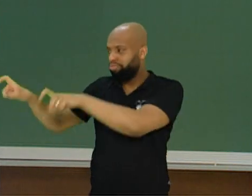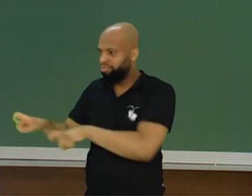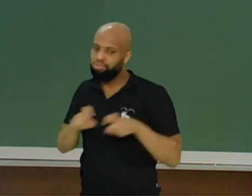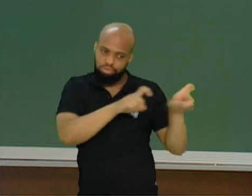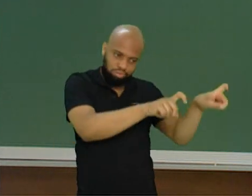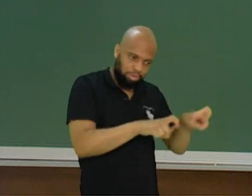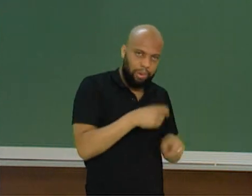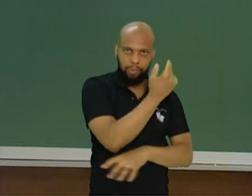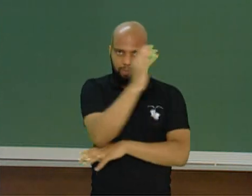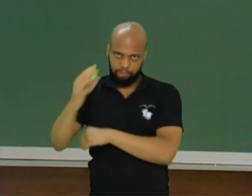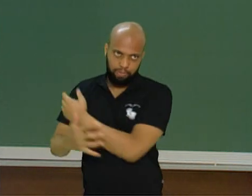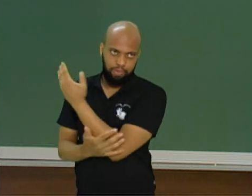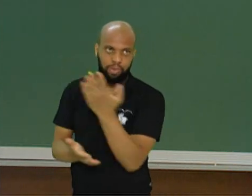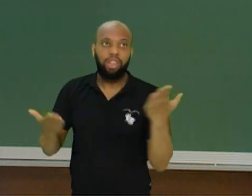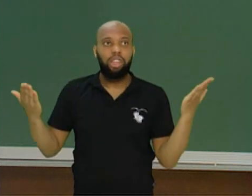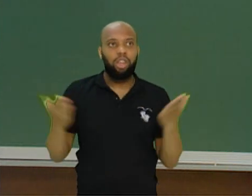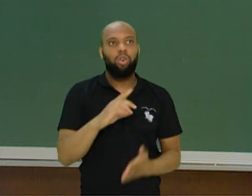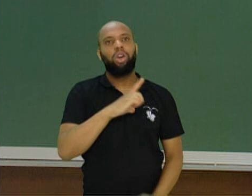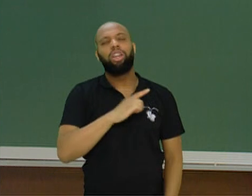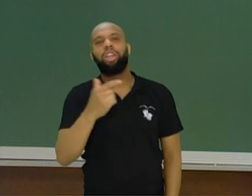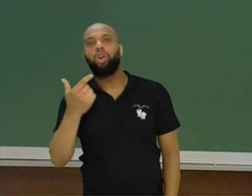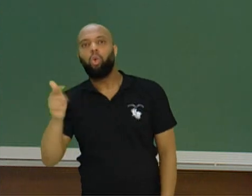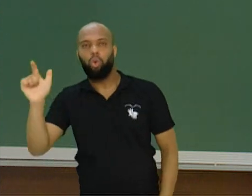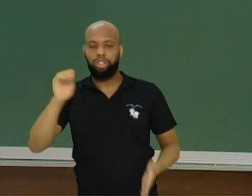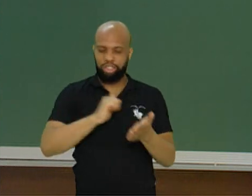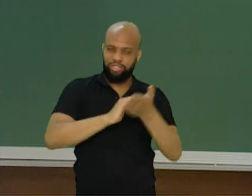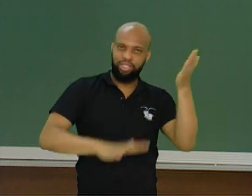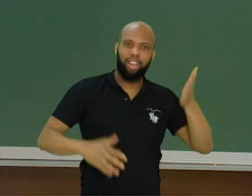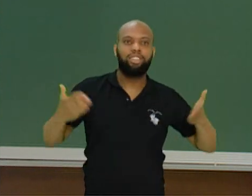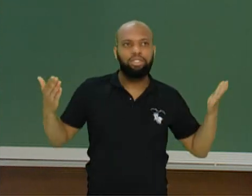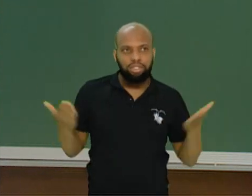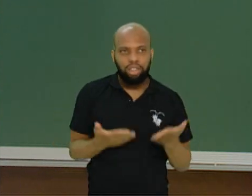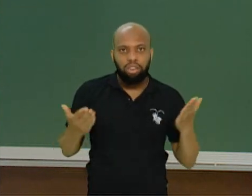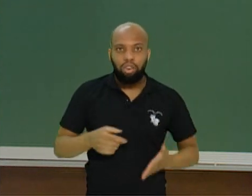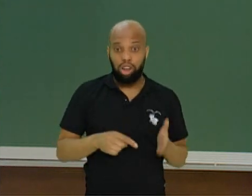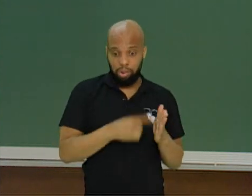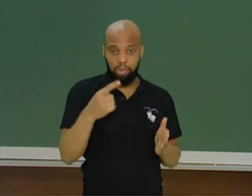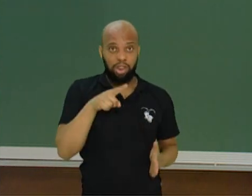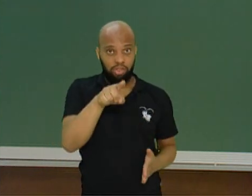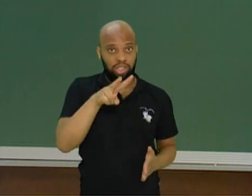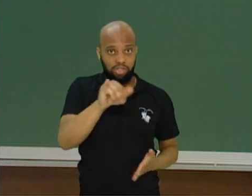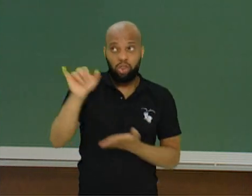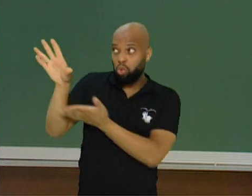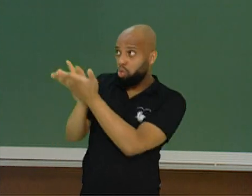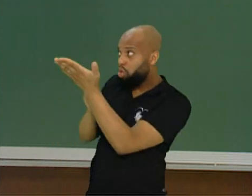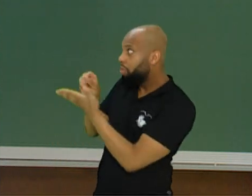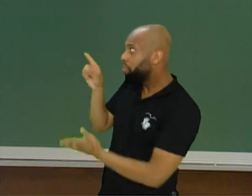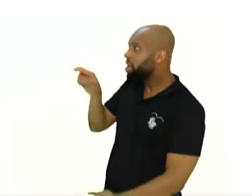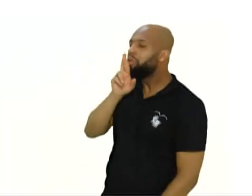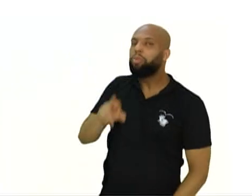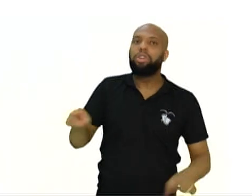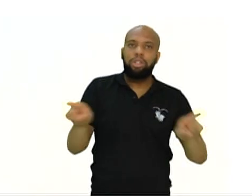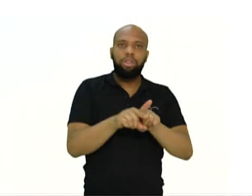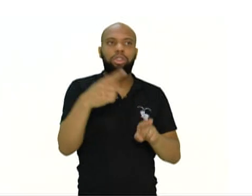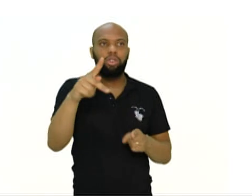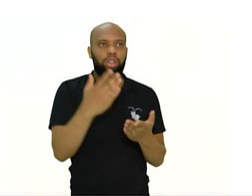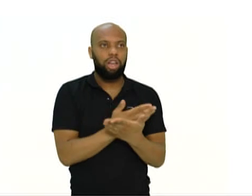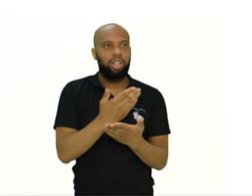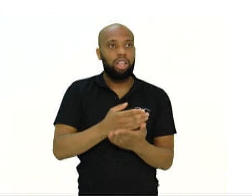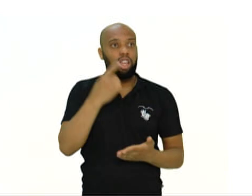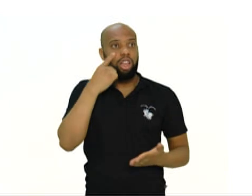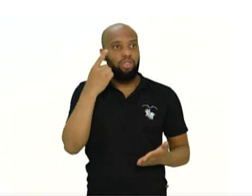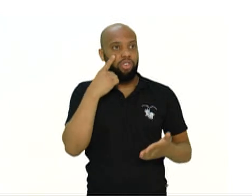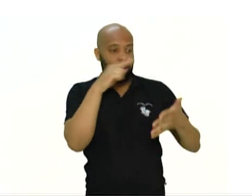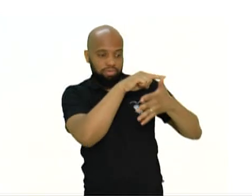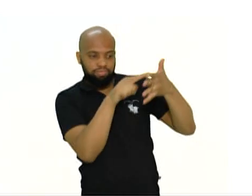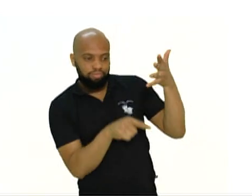vegetação. E agora nós vamos para a nossa primeira atividade ali, que é para você copiar e responder no caderno. Das